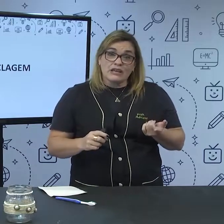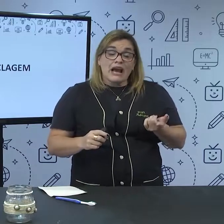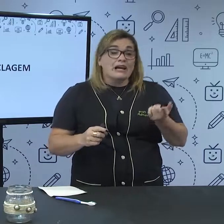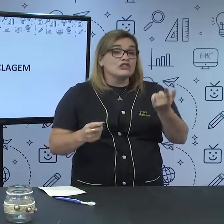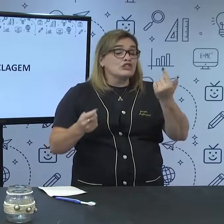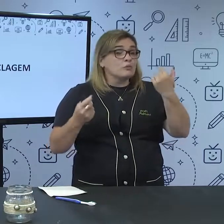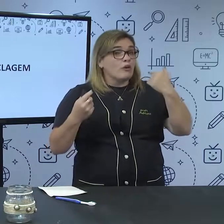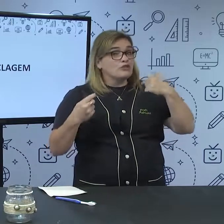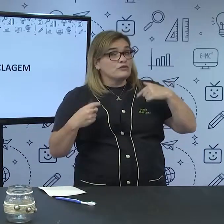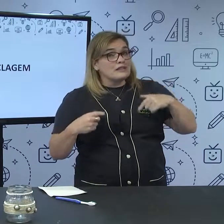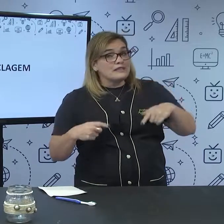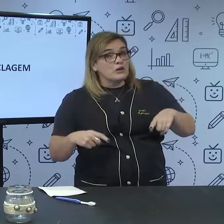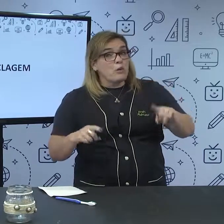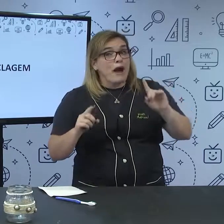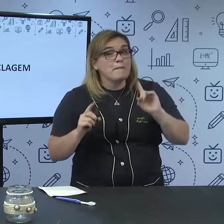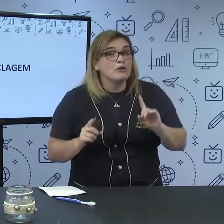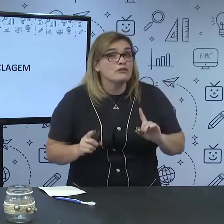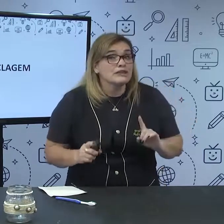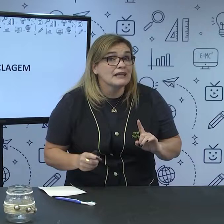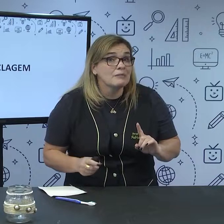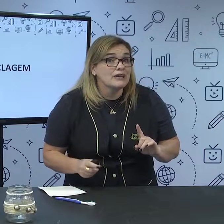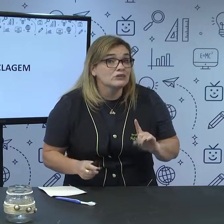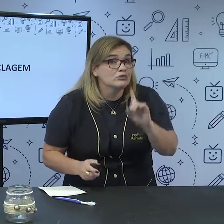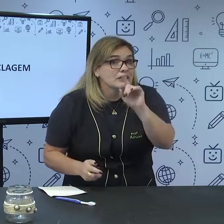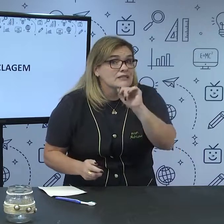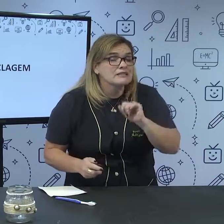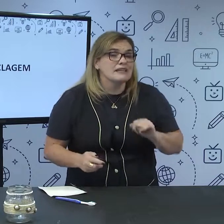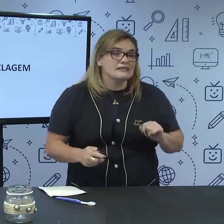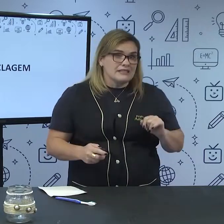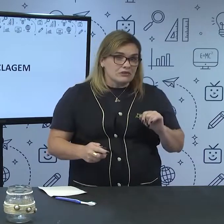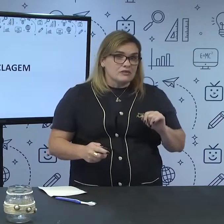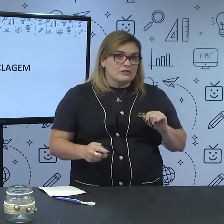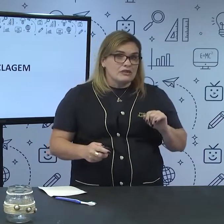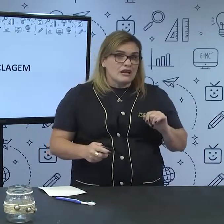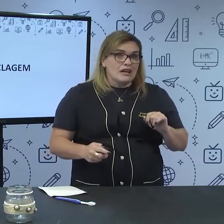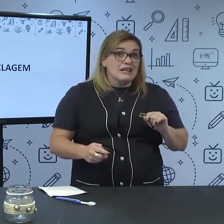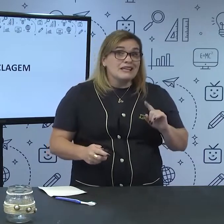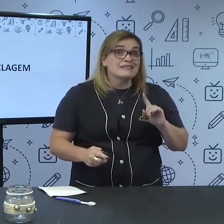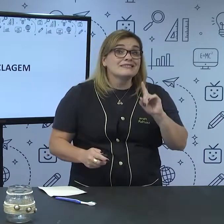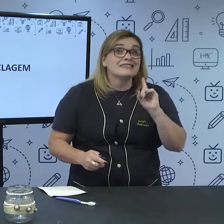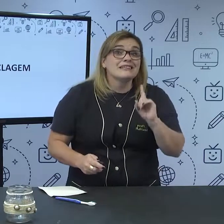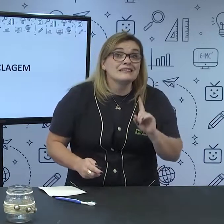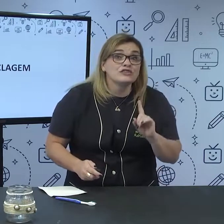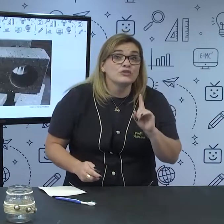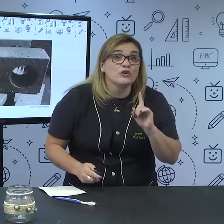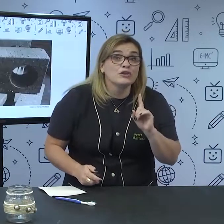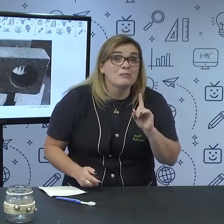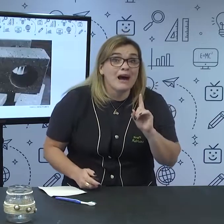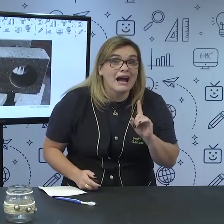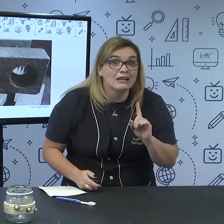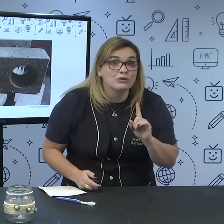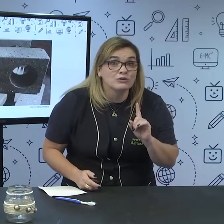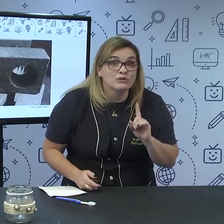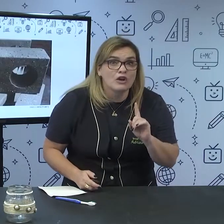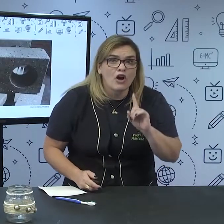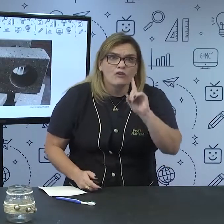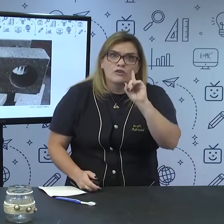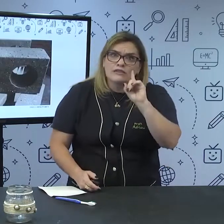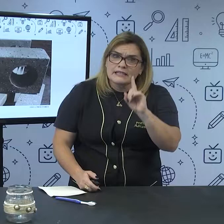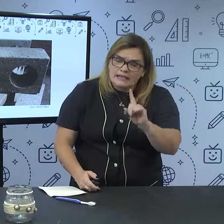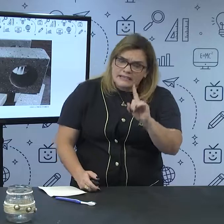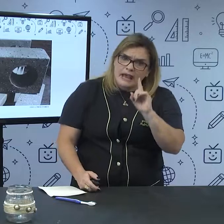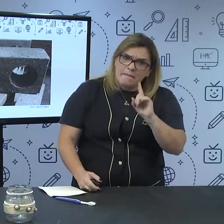reciclagem, a gente pode fazer o aproveitamento desses resíduos. e